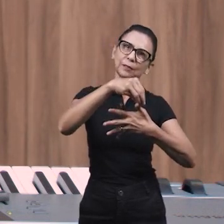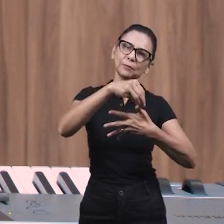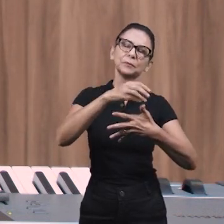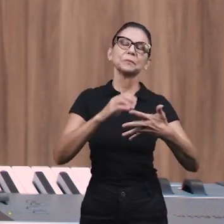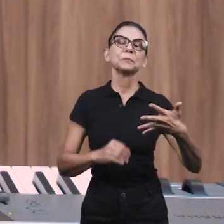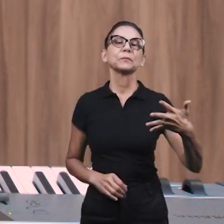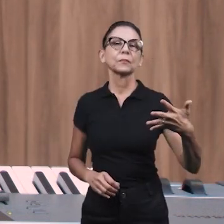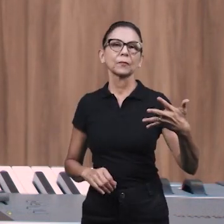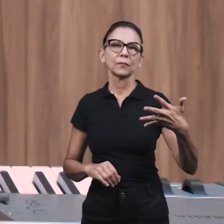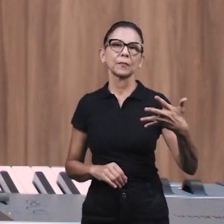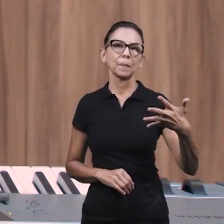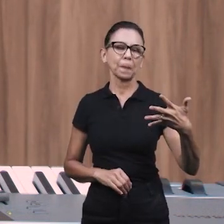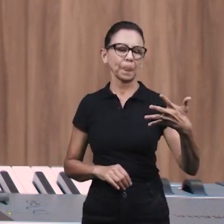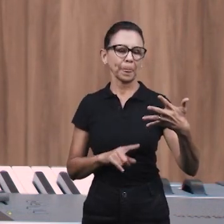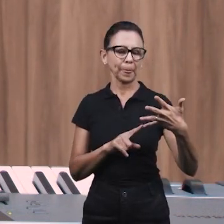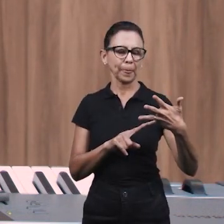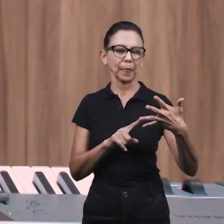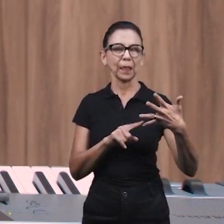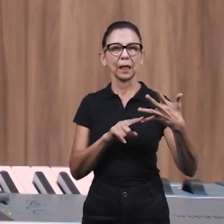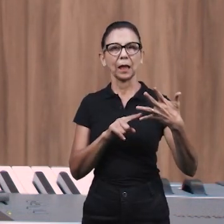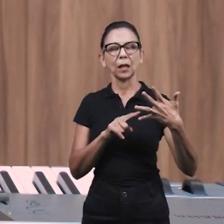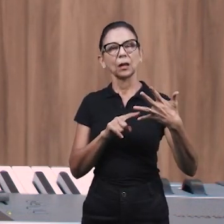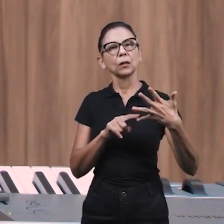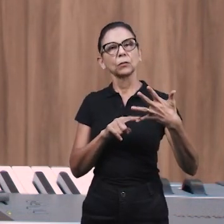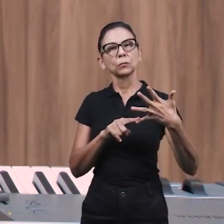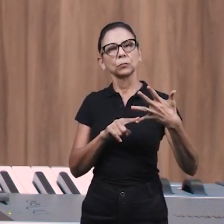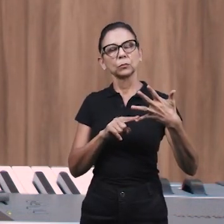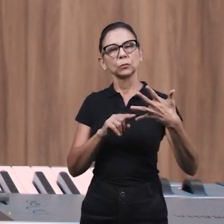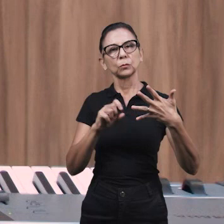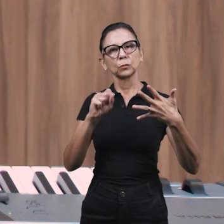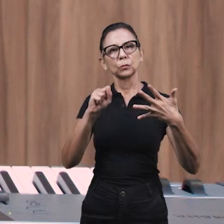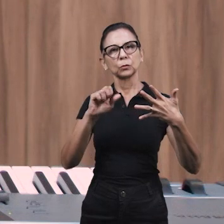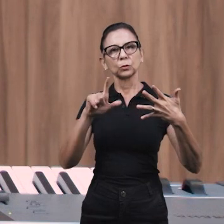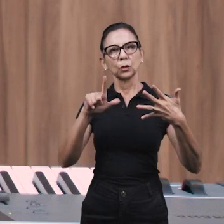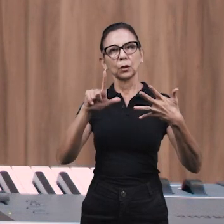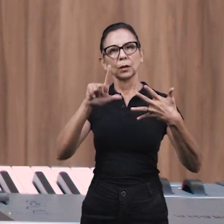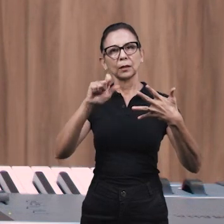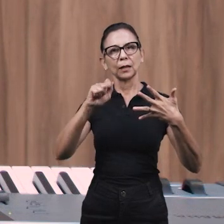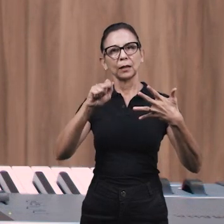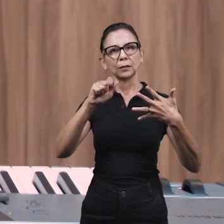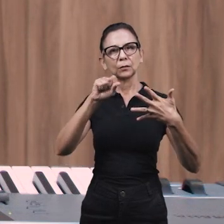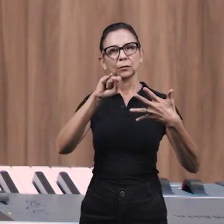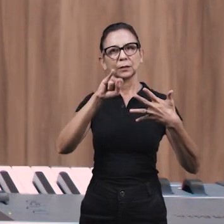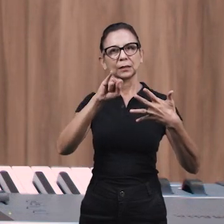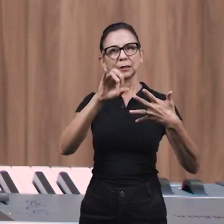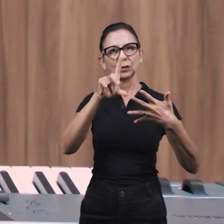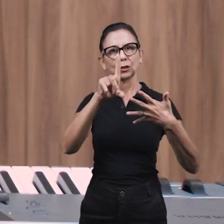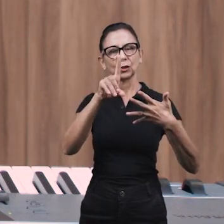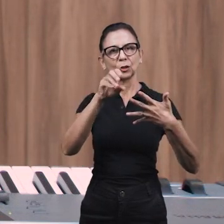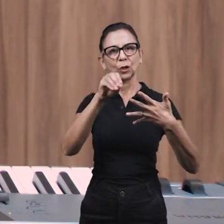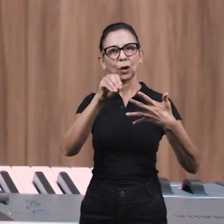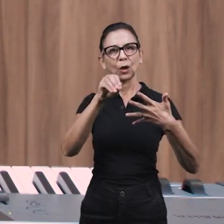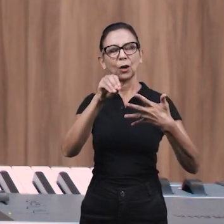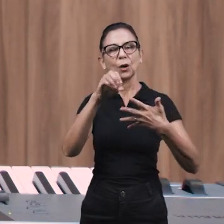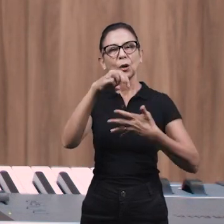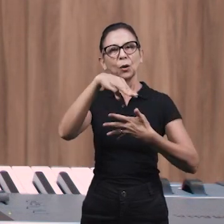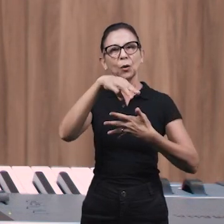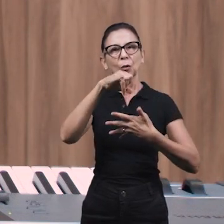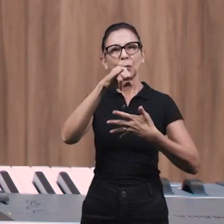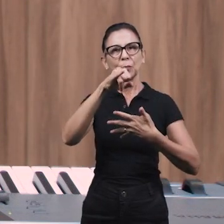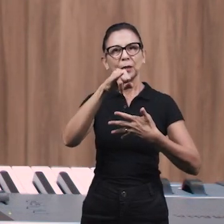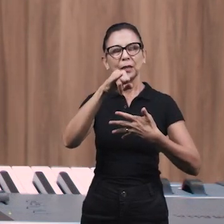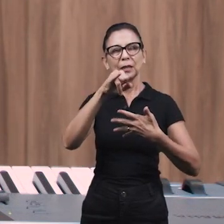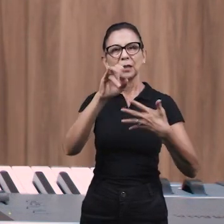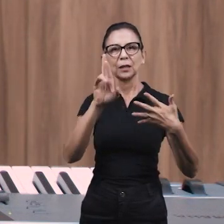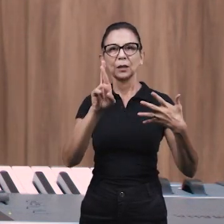que é em italiano. E aqui a gente começa o nosso primeiro degrau, é o Sol, o Lá, o Si, o Dó, o Mi,